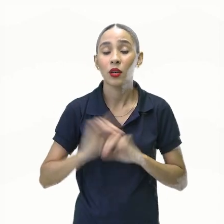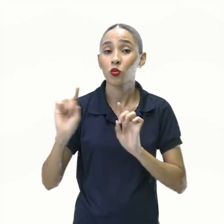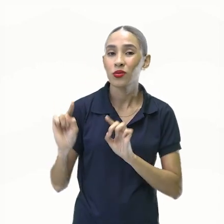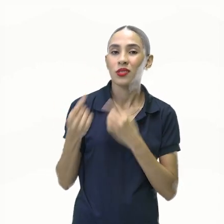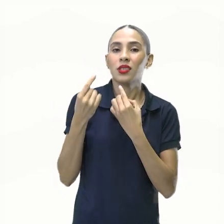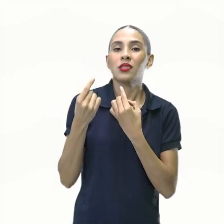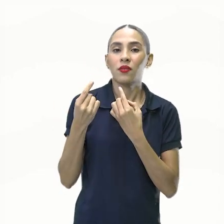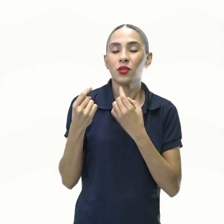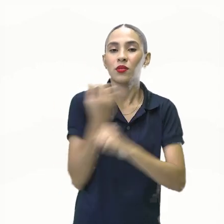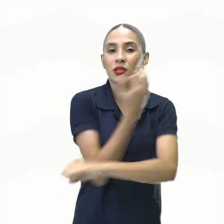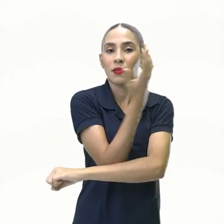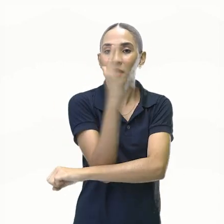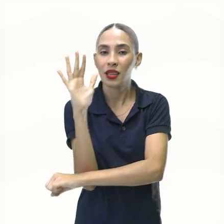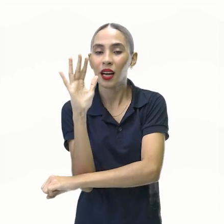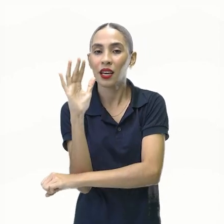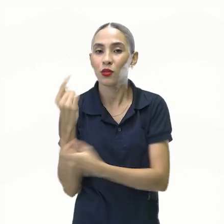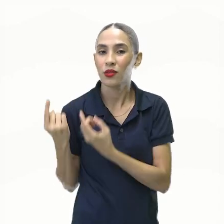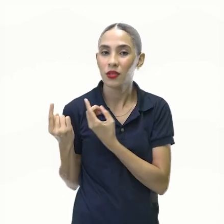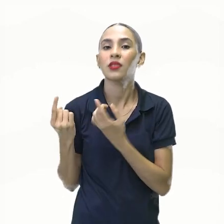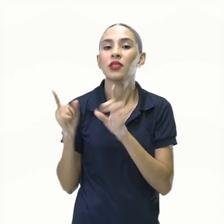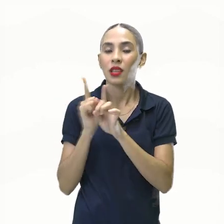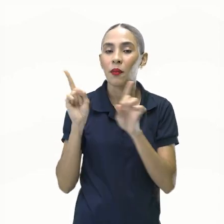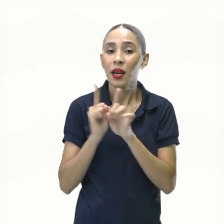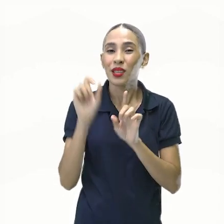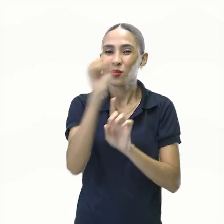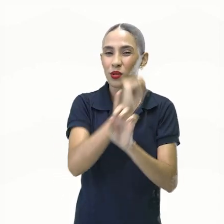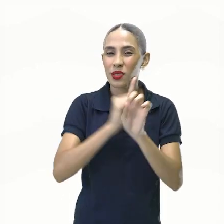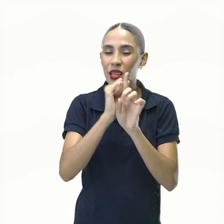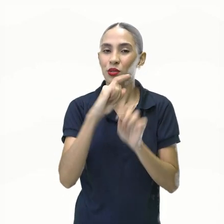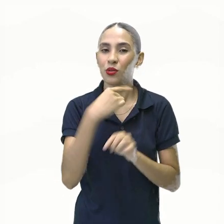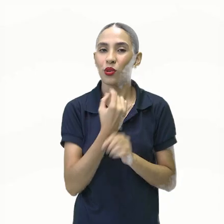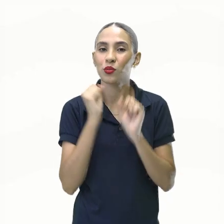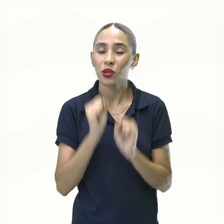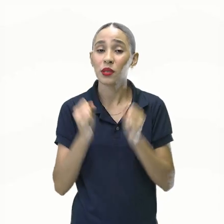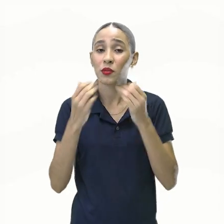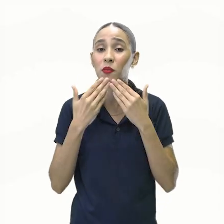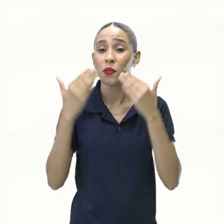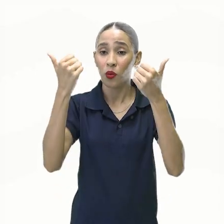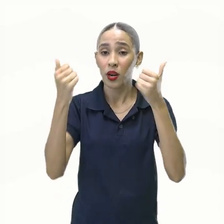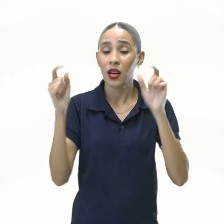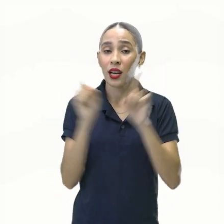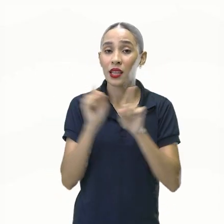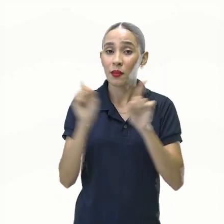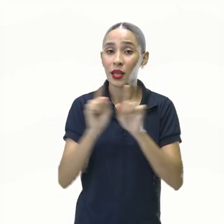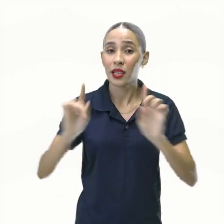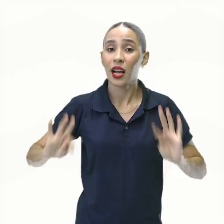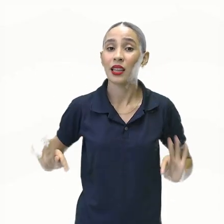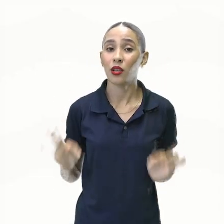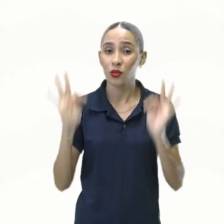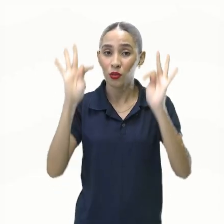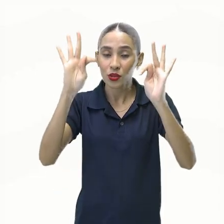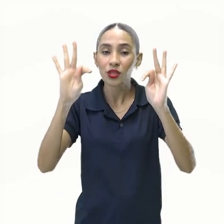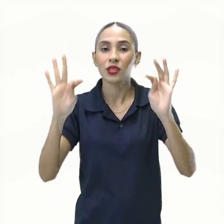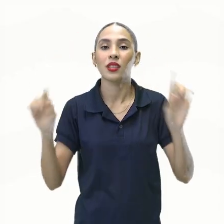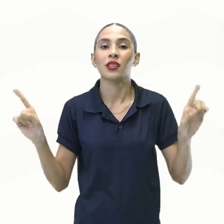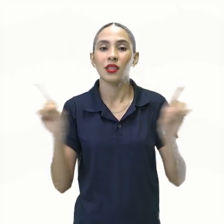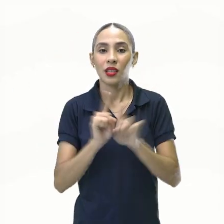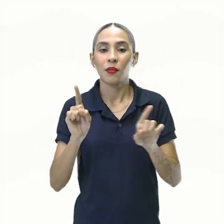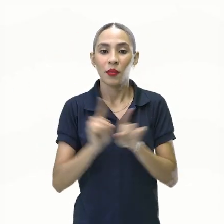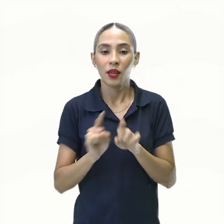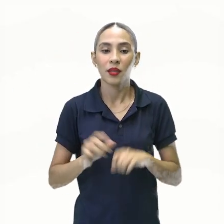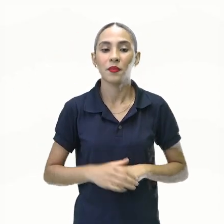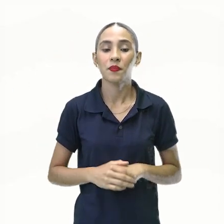os desafios ambientais e sociais que nós podemos melhorar, a tecnologia que